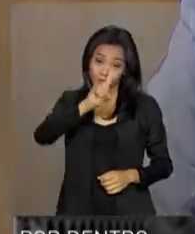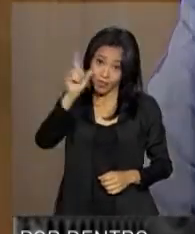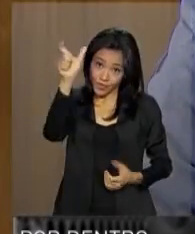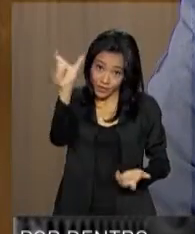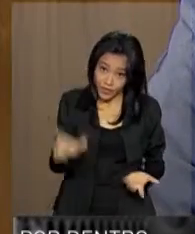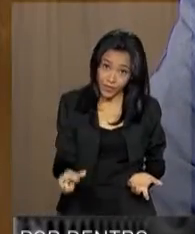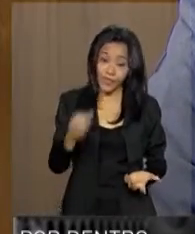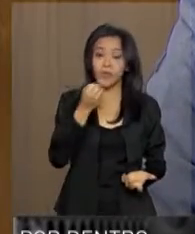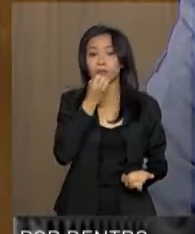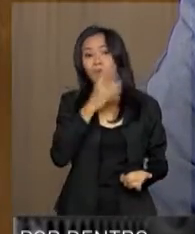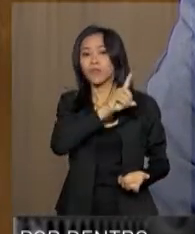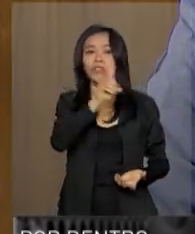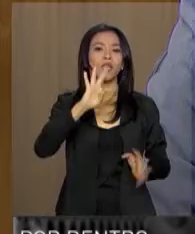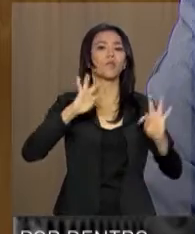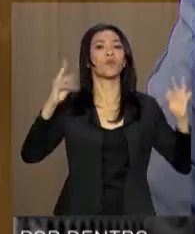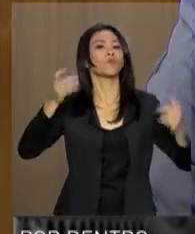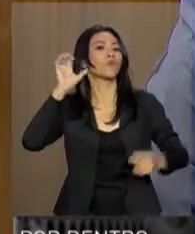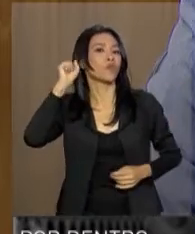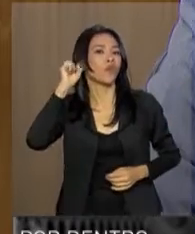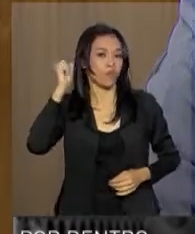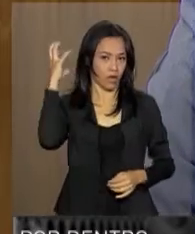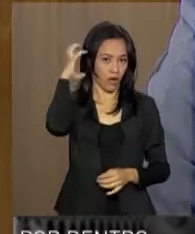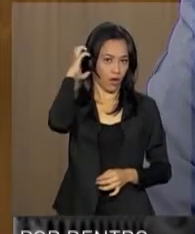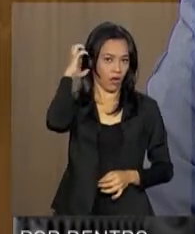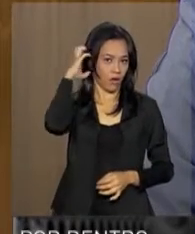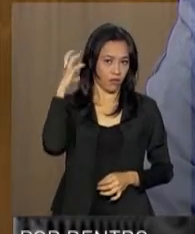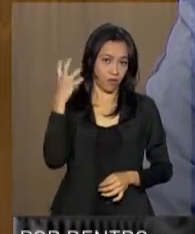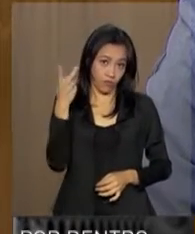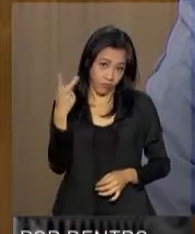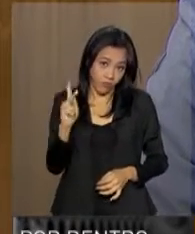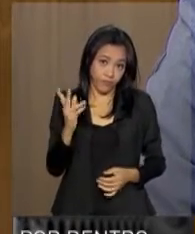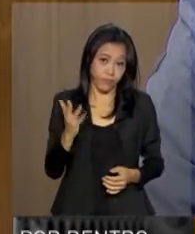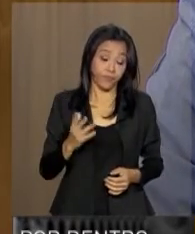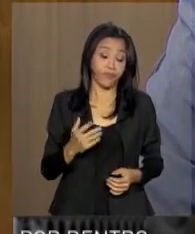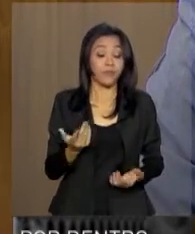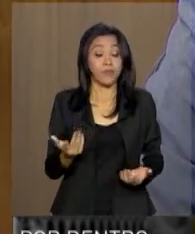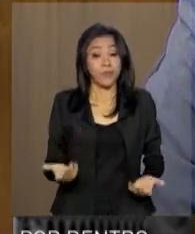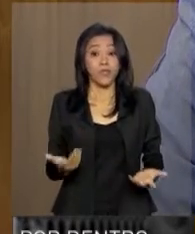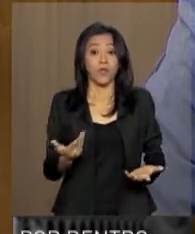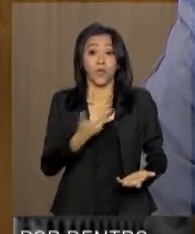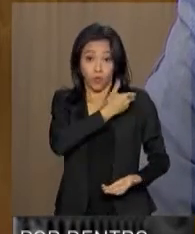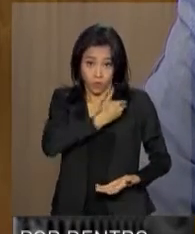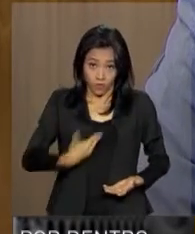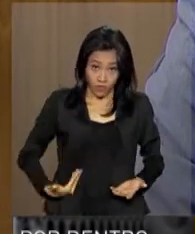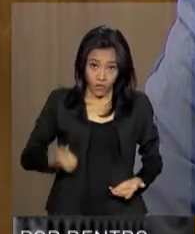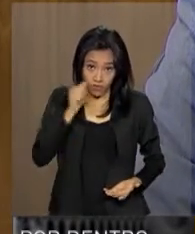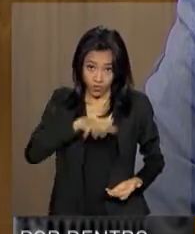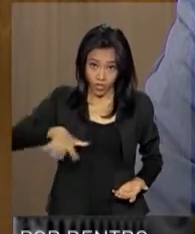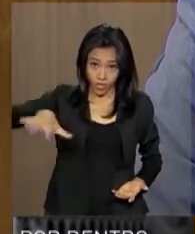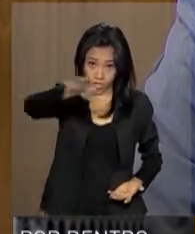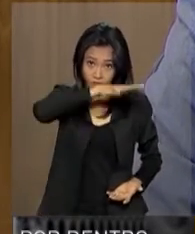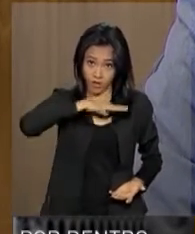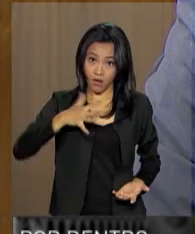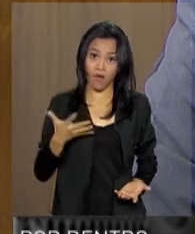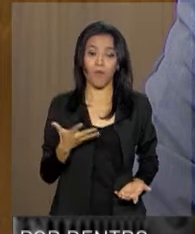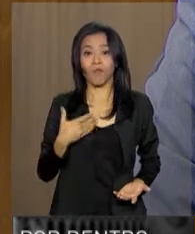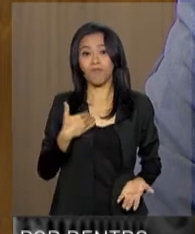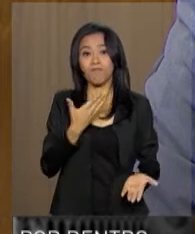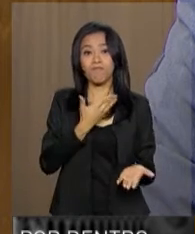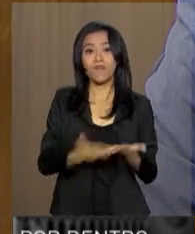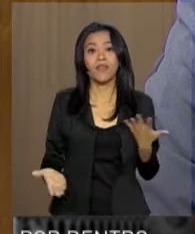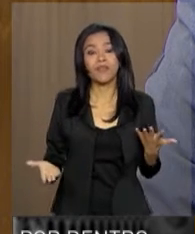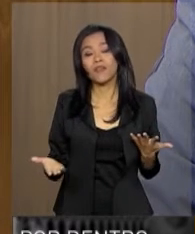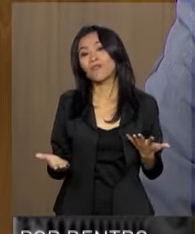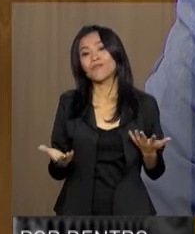itatiaia é o cidadão brasileiro o governo de uma forma geral ele perdeu um pouco a capacidade